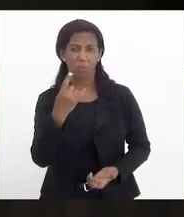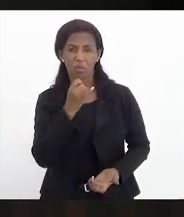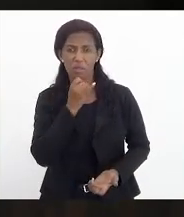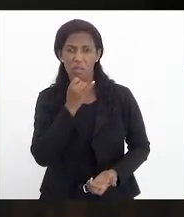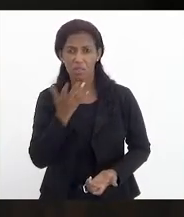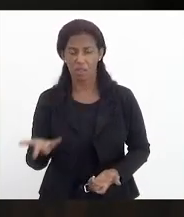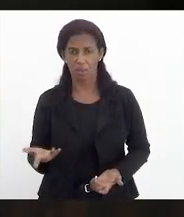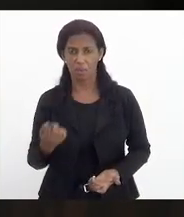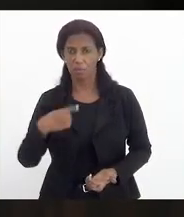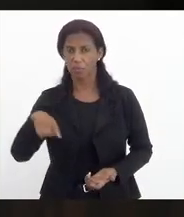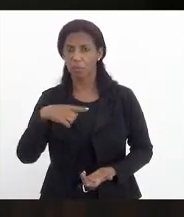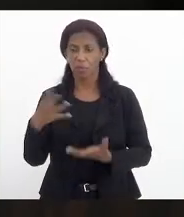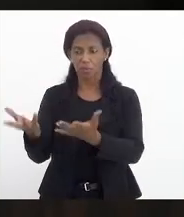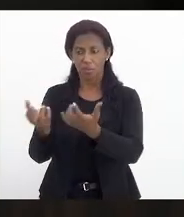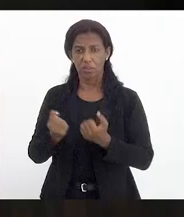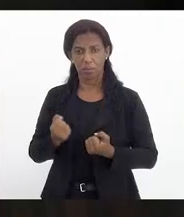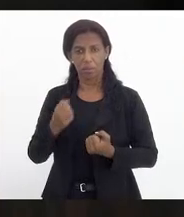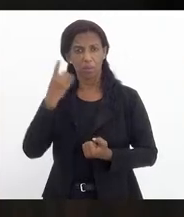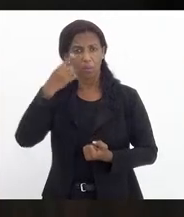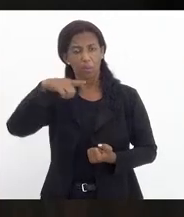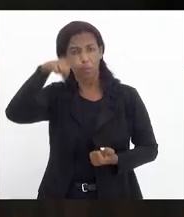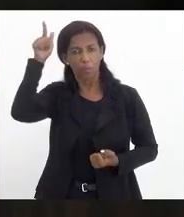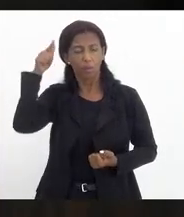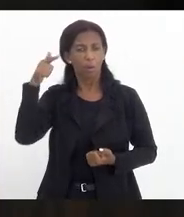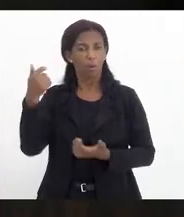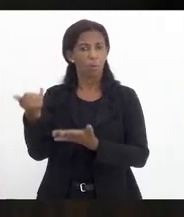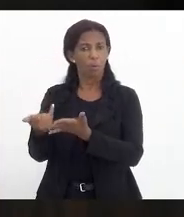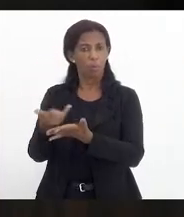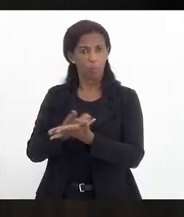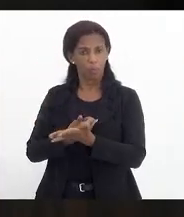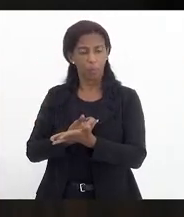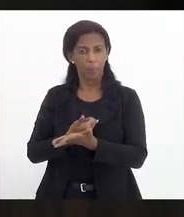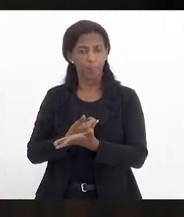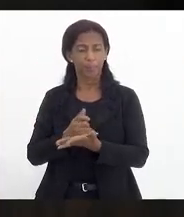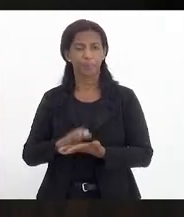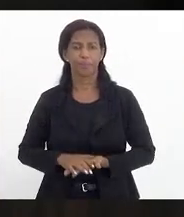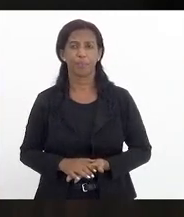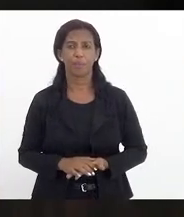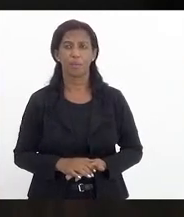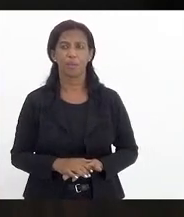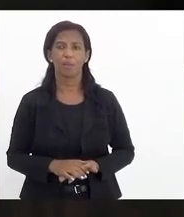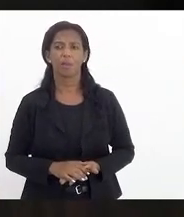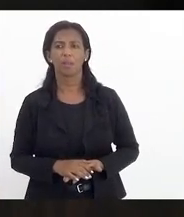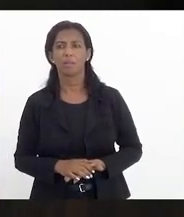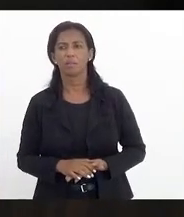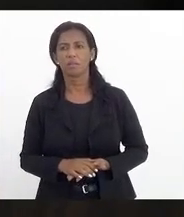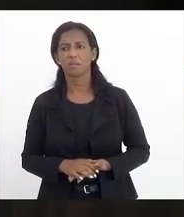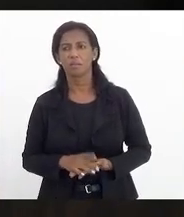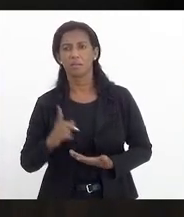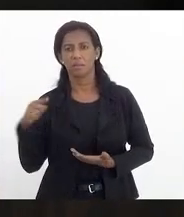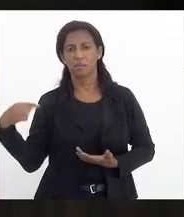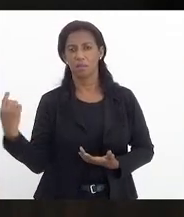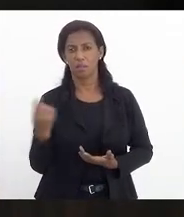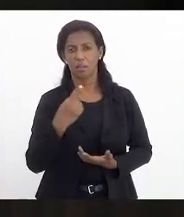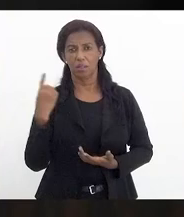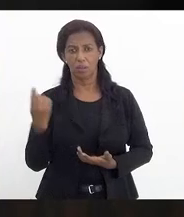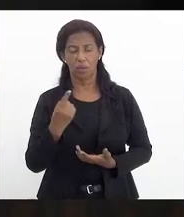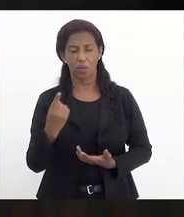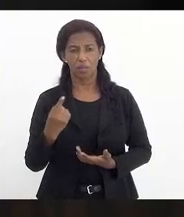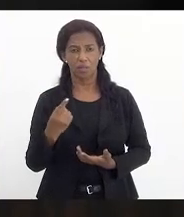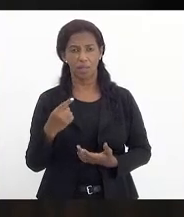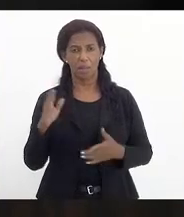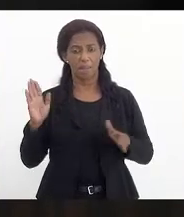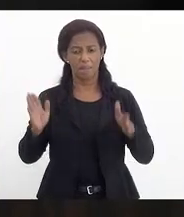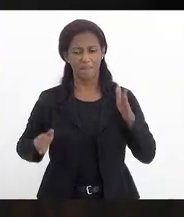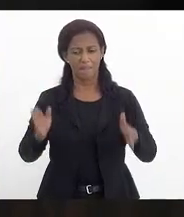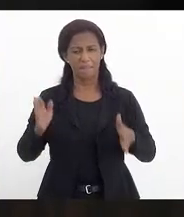Nós recebemos, deputado Luiz Paulo, um comunicado do regime que a nossa média de corte de custo de